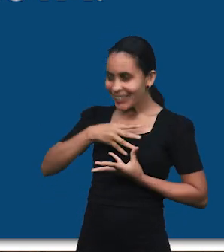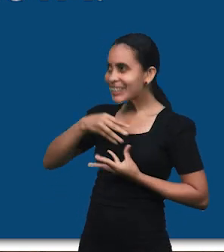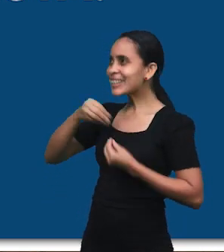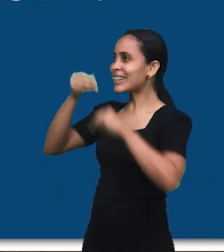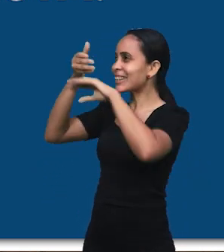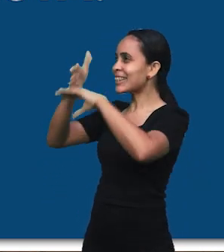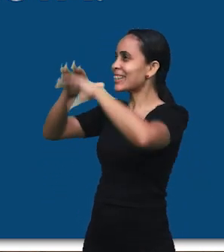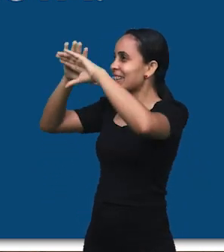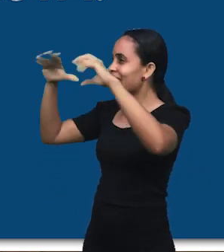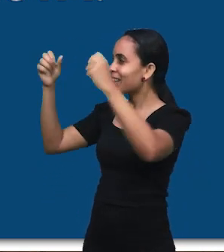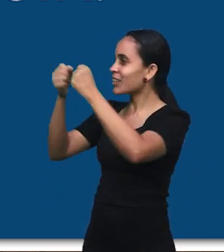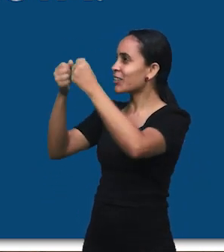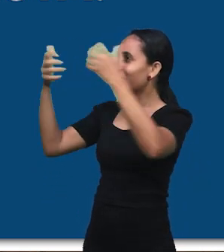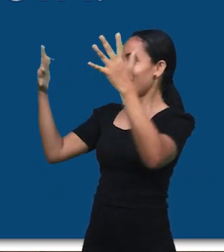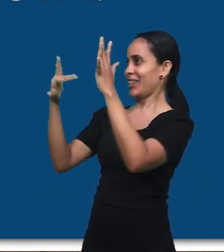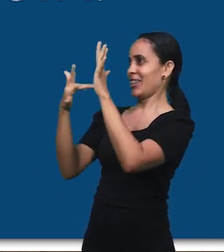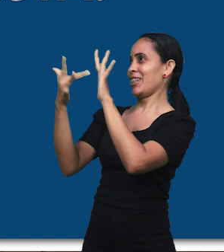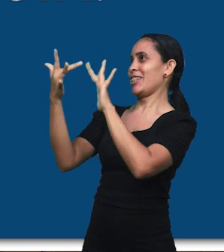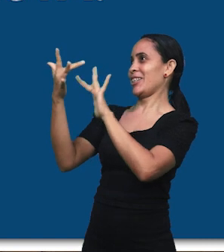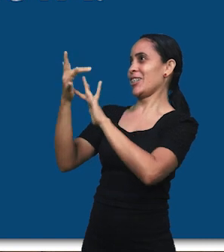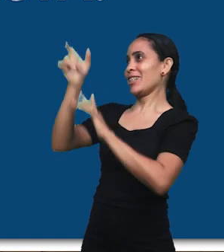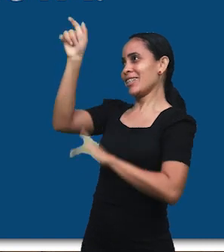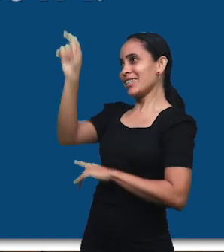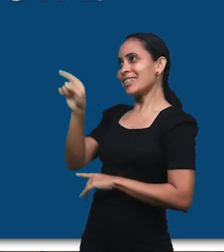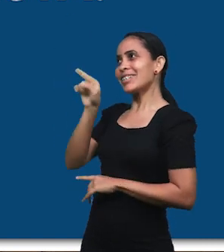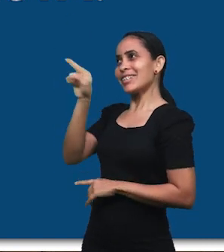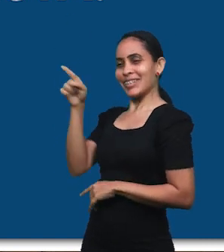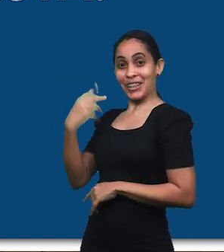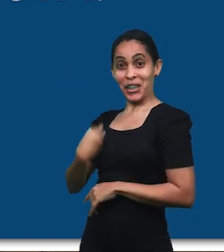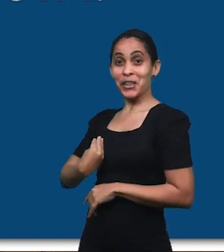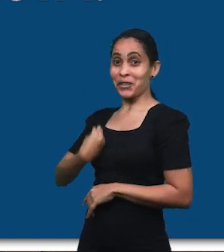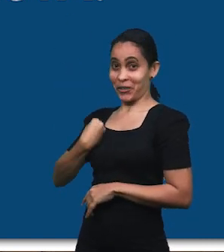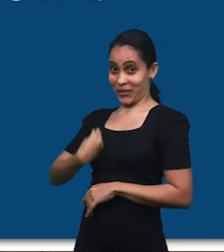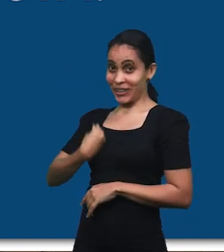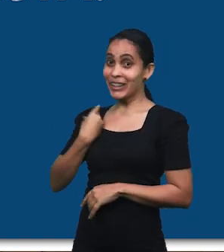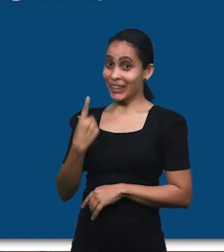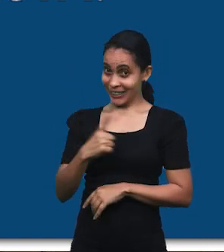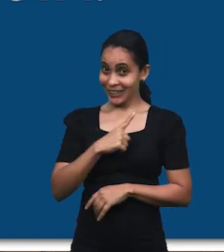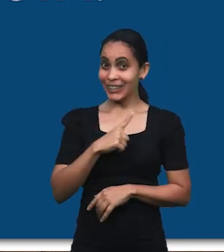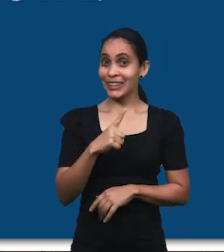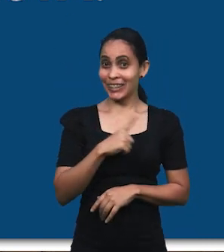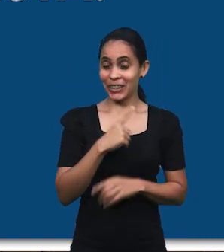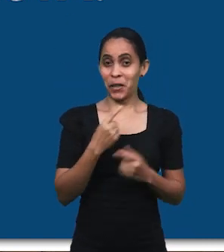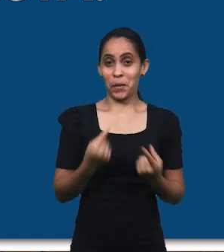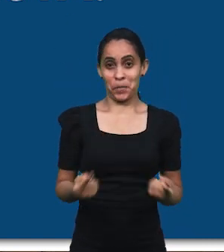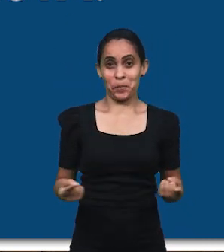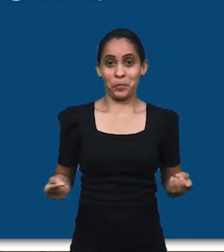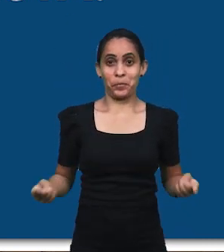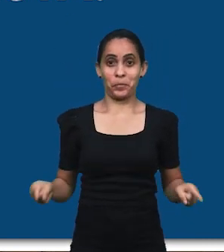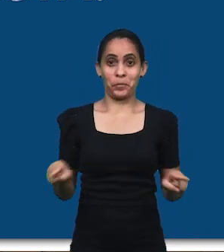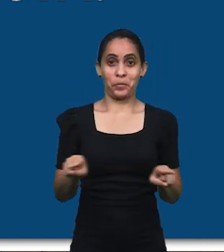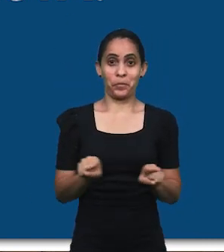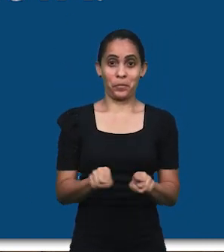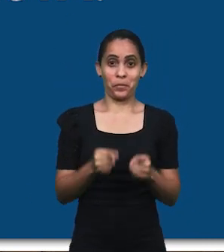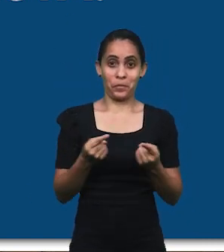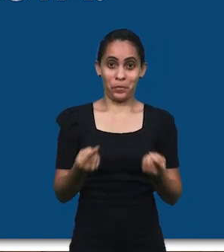Terei na glória o meu Jesus, Todos. que vivo está. Somente as vozes.